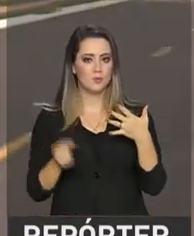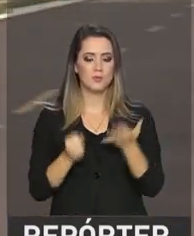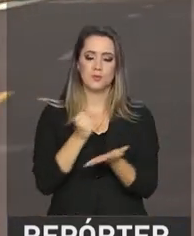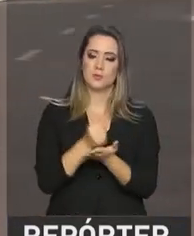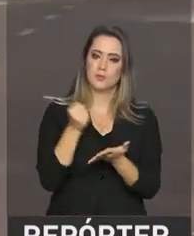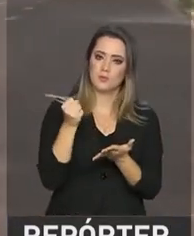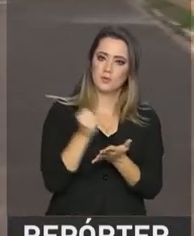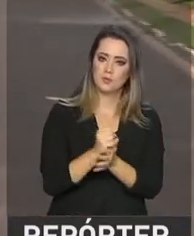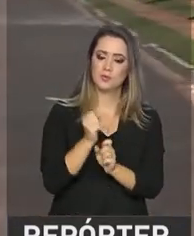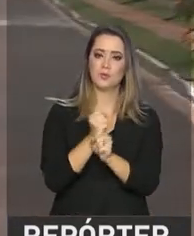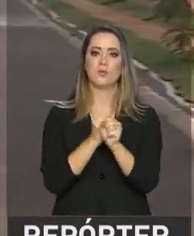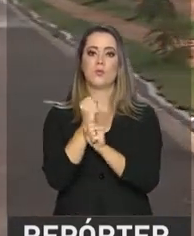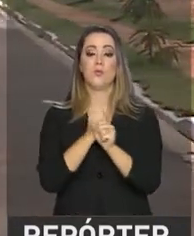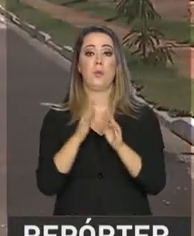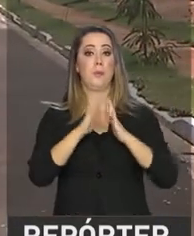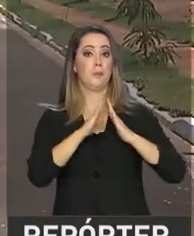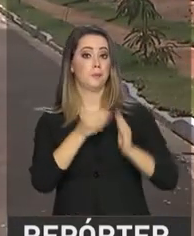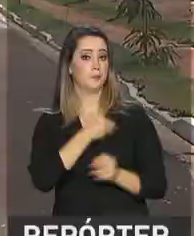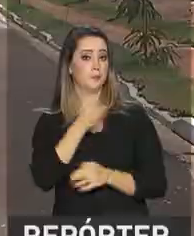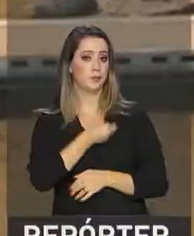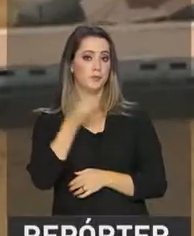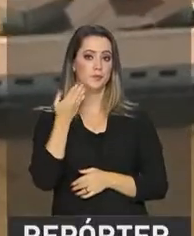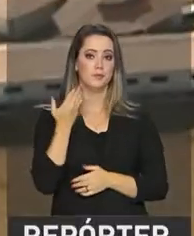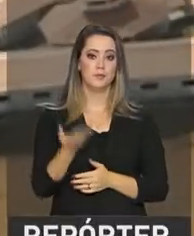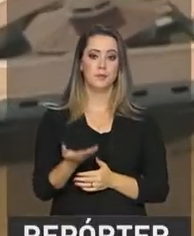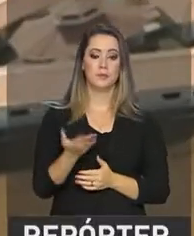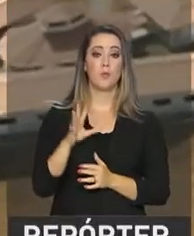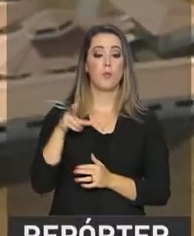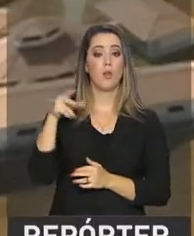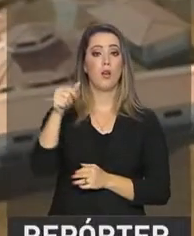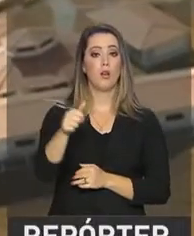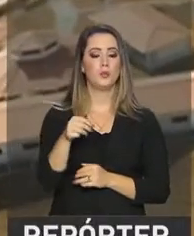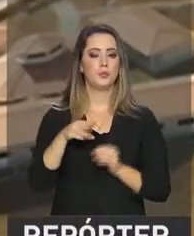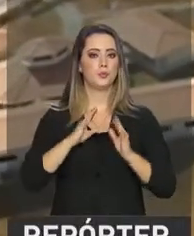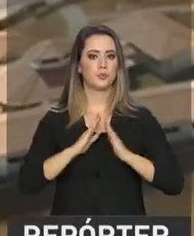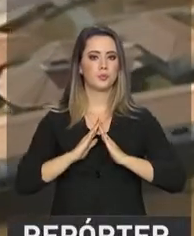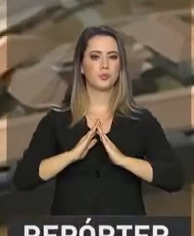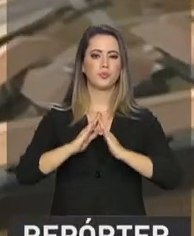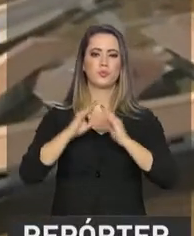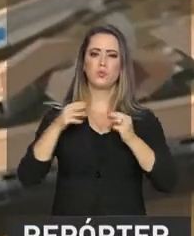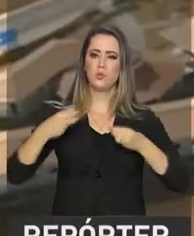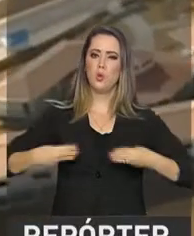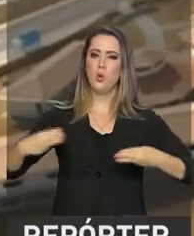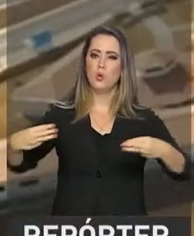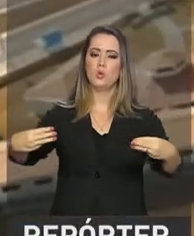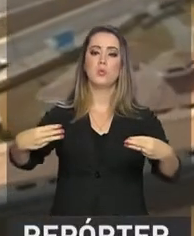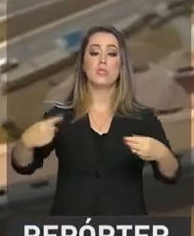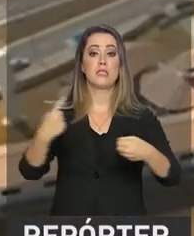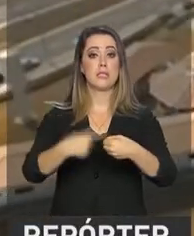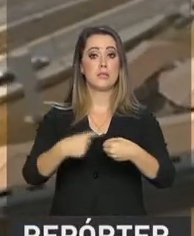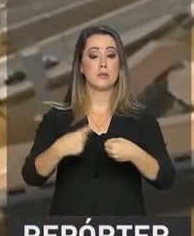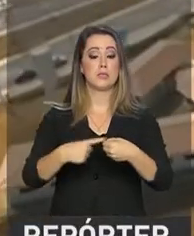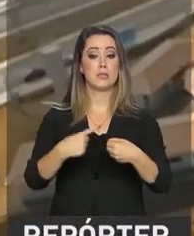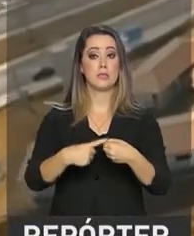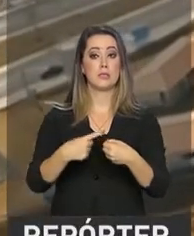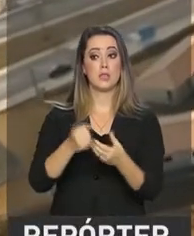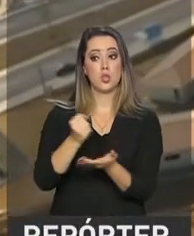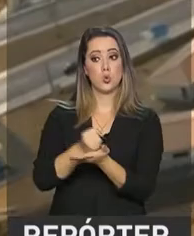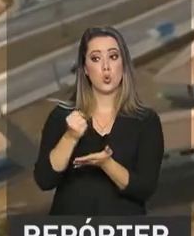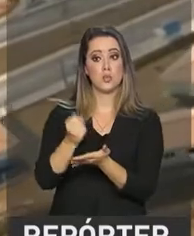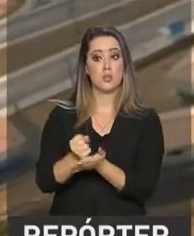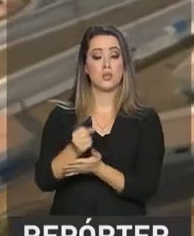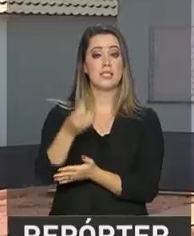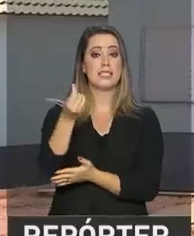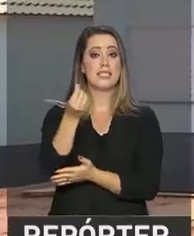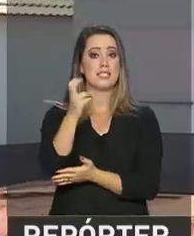para este ano do programa minha casa minha vida ao todo o ministério das cidades espera 650 mil pedidos de